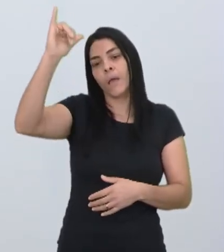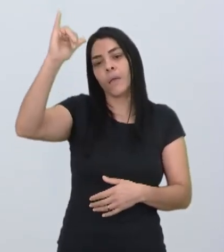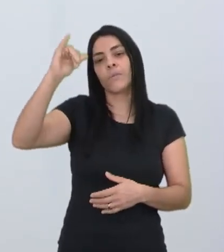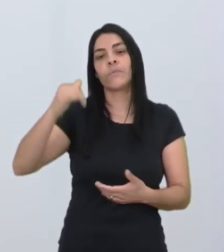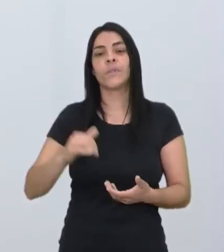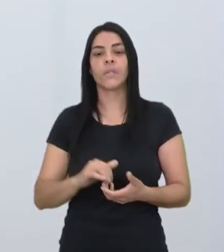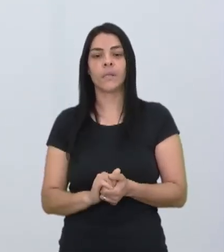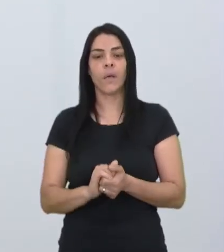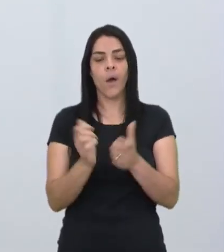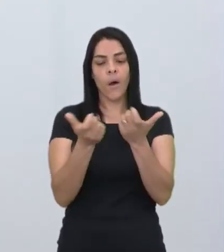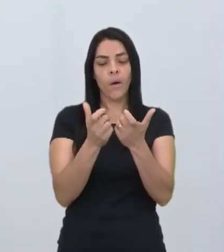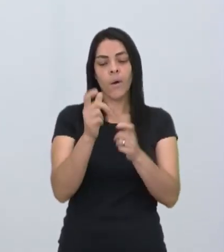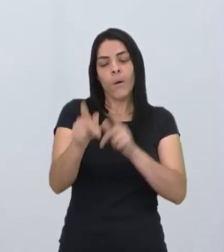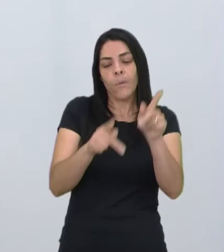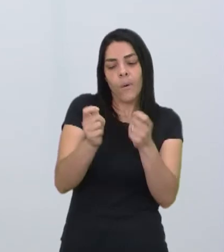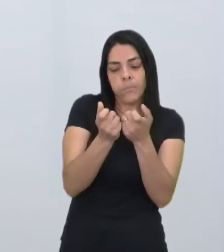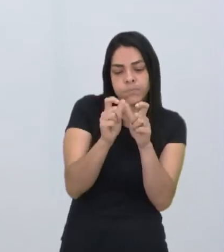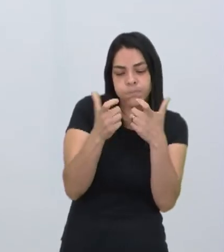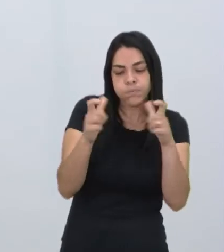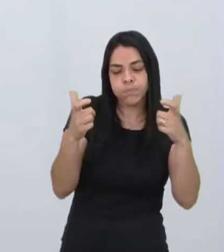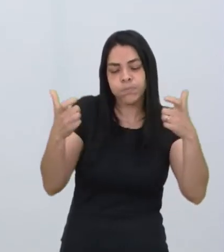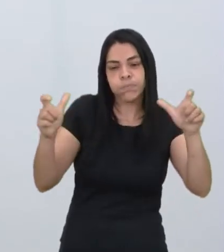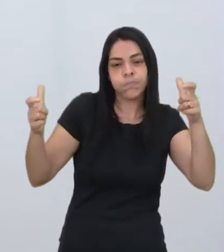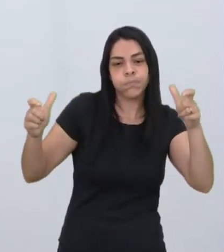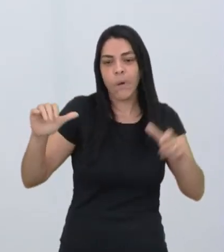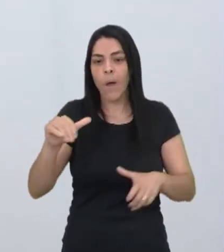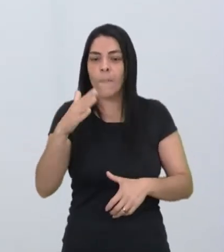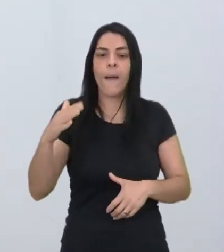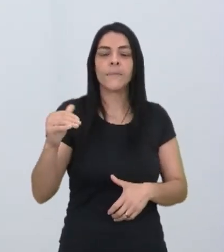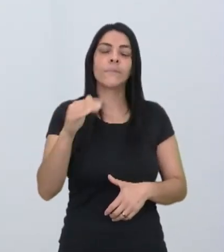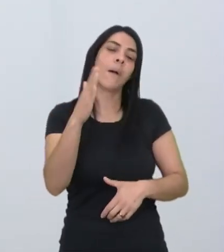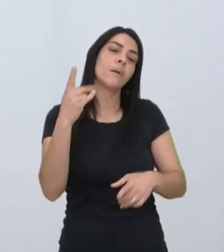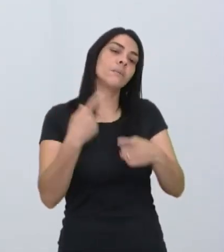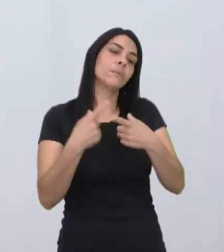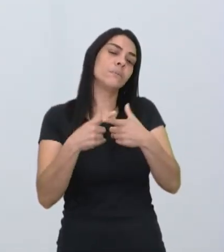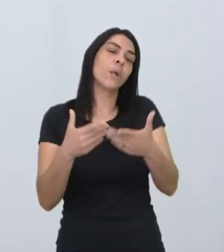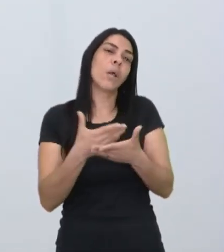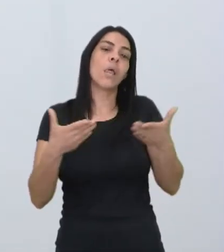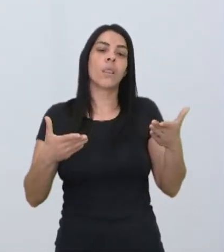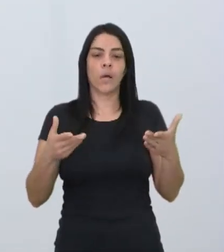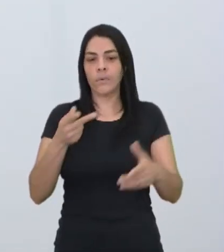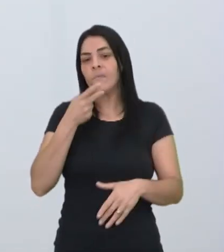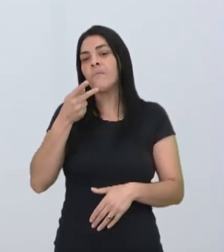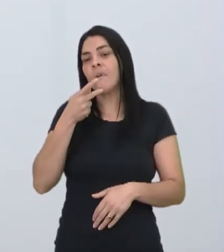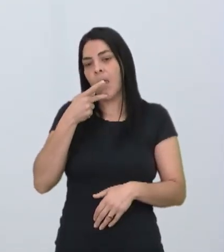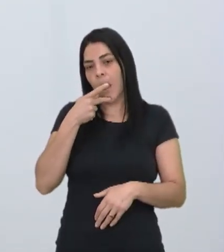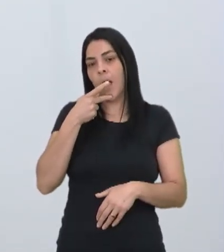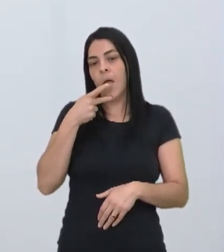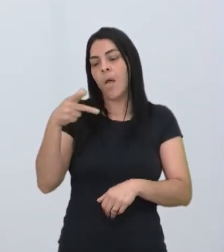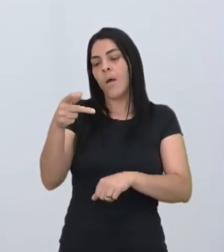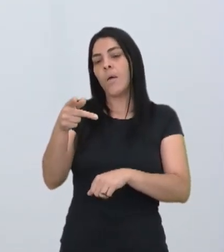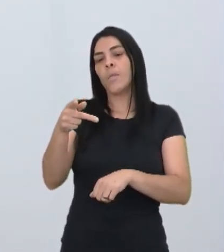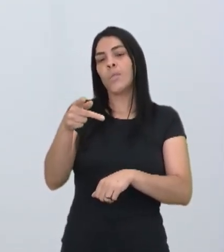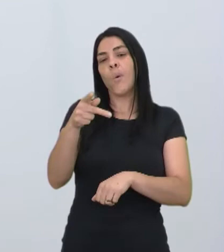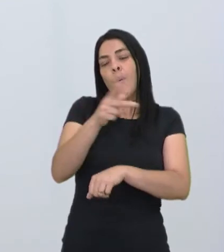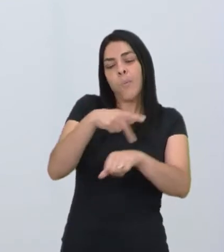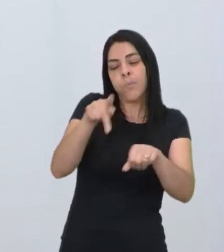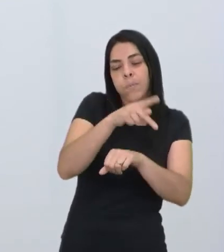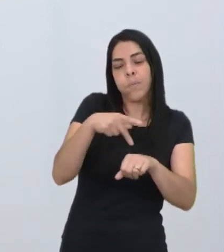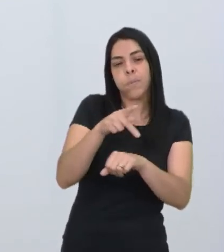que essa população vá aumentando cada vez mais, porque inclusive a gente está falando do país mais populoso do mundo, né, a